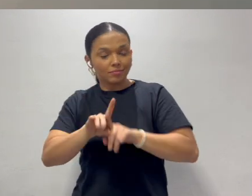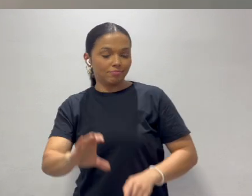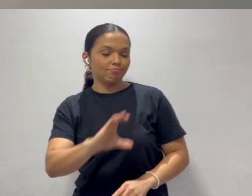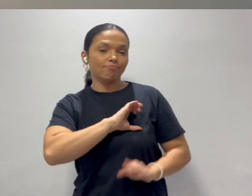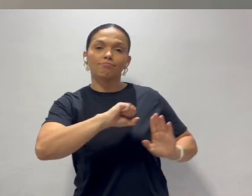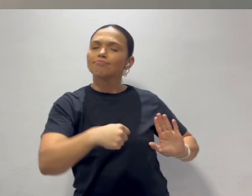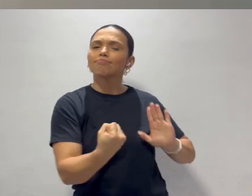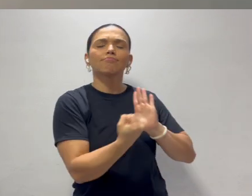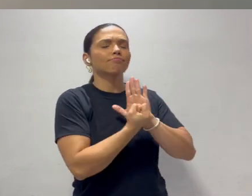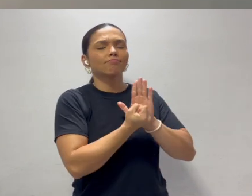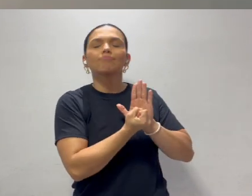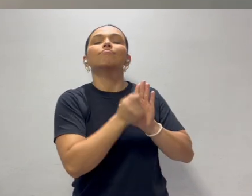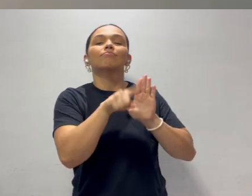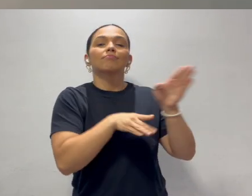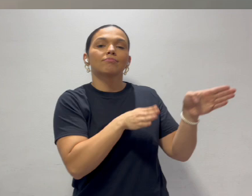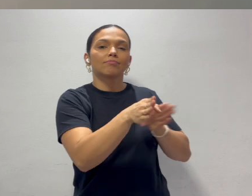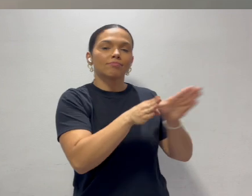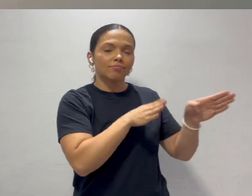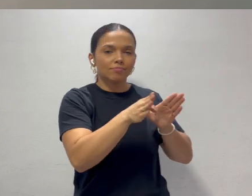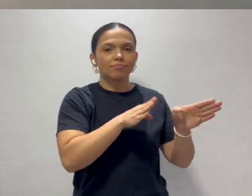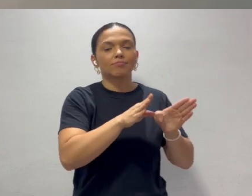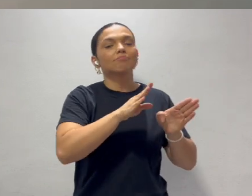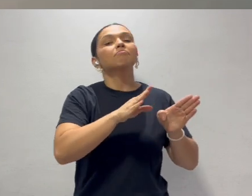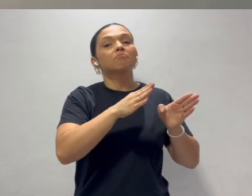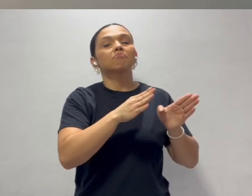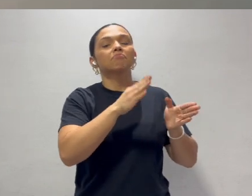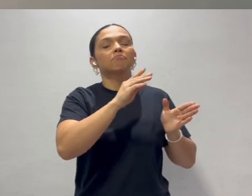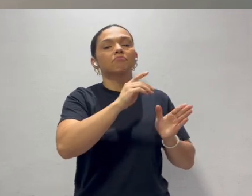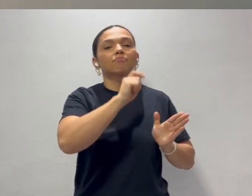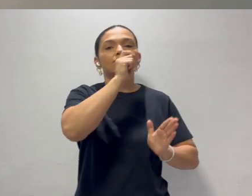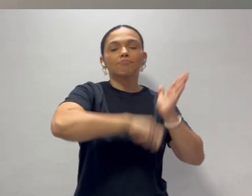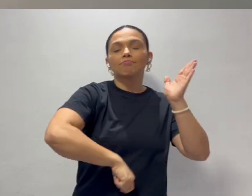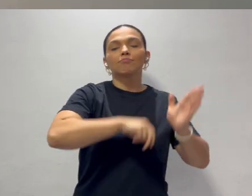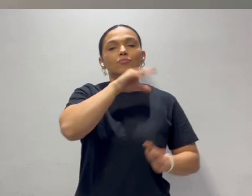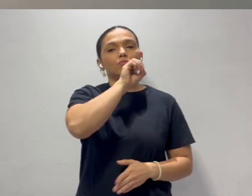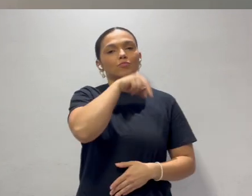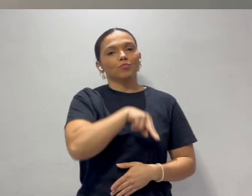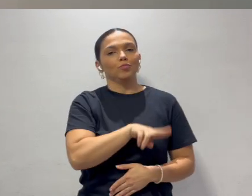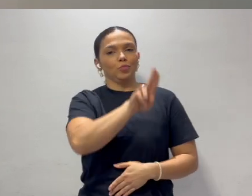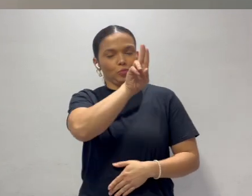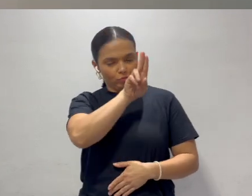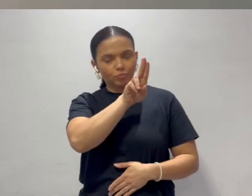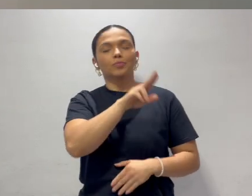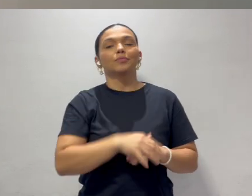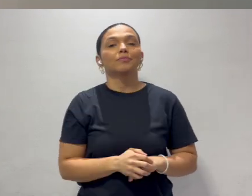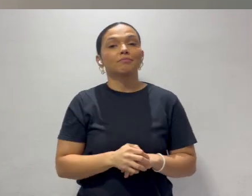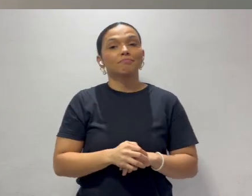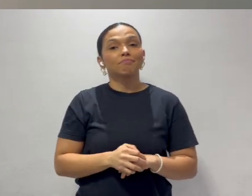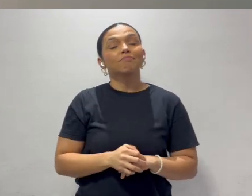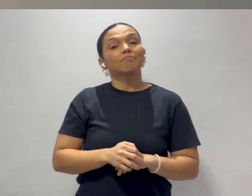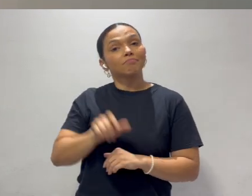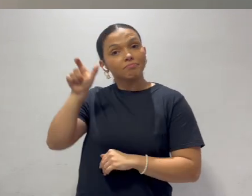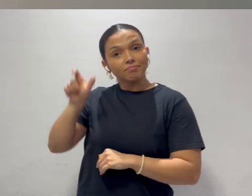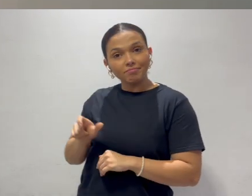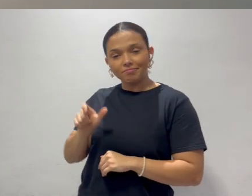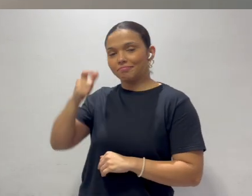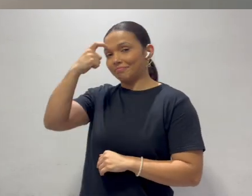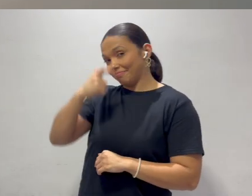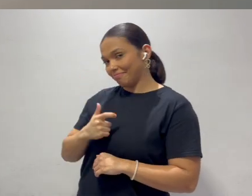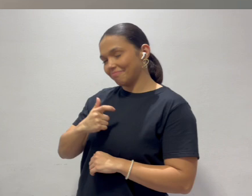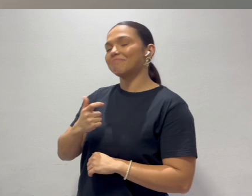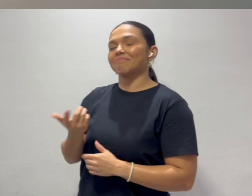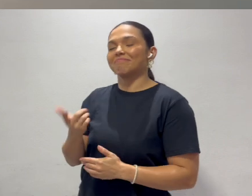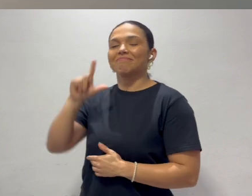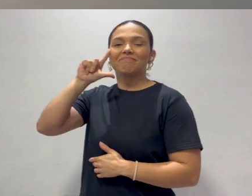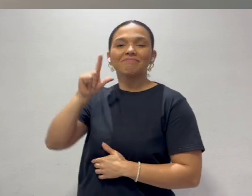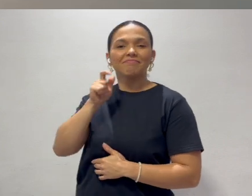lado esquerdo o símbolo universal de acessibilidade adotado pela ONU. A Larissa, a nossa intérprete de Libras,